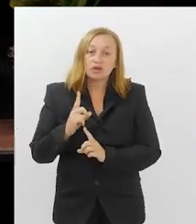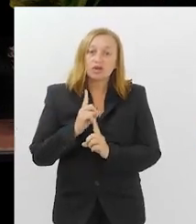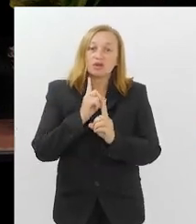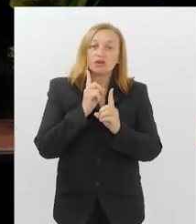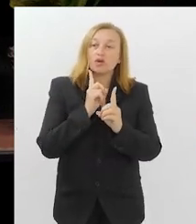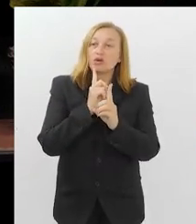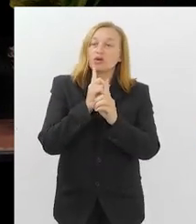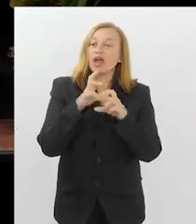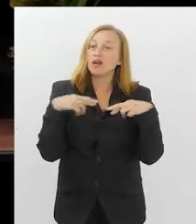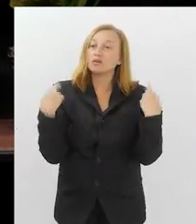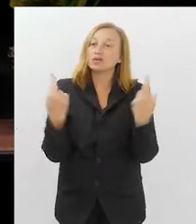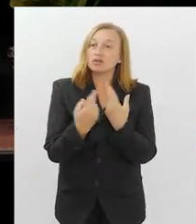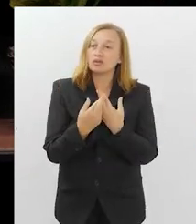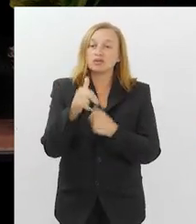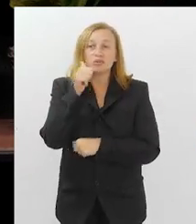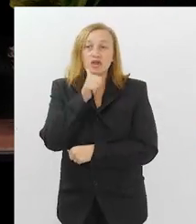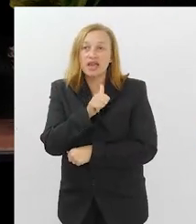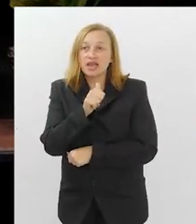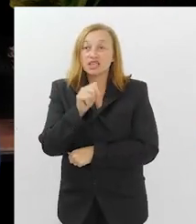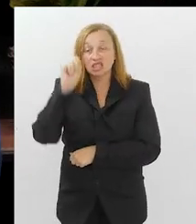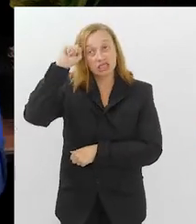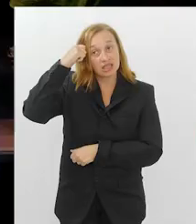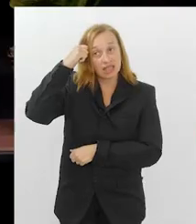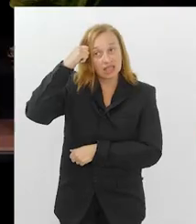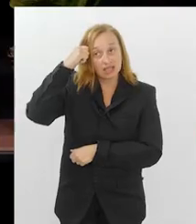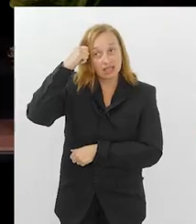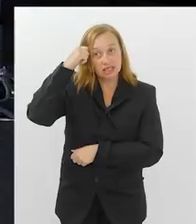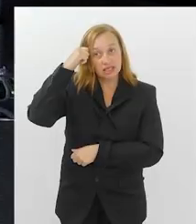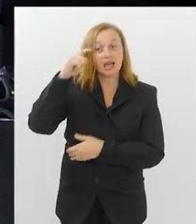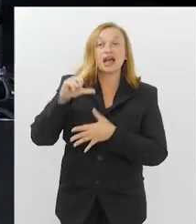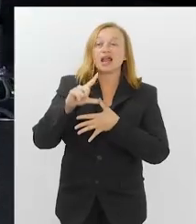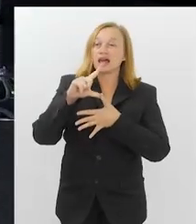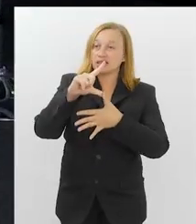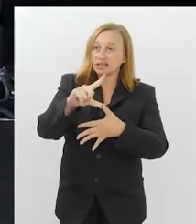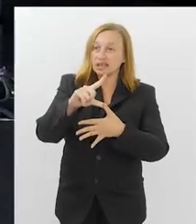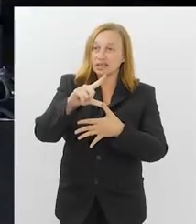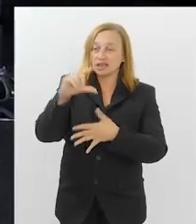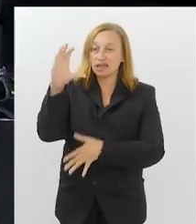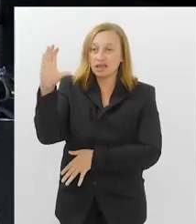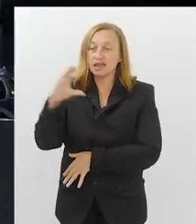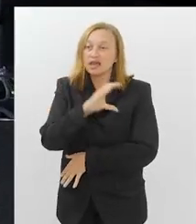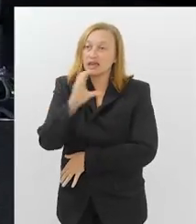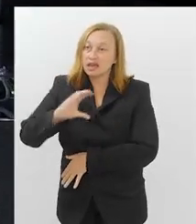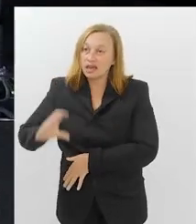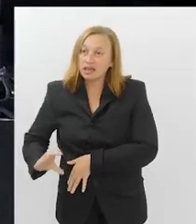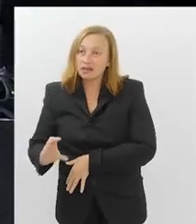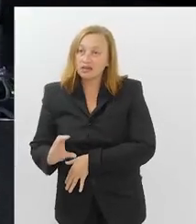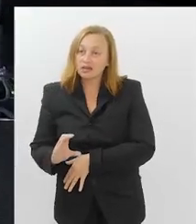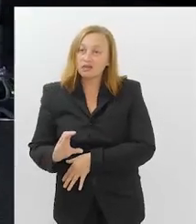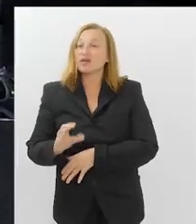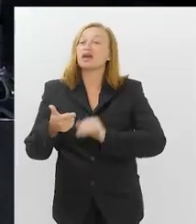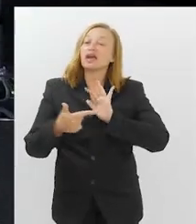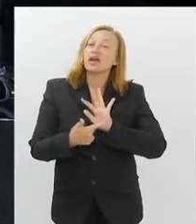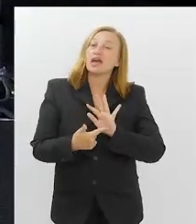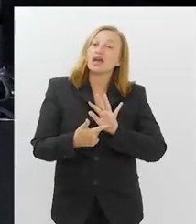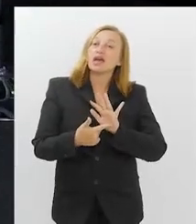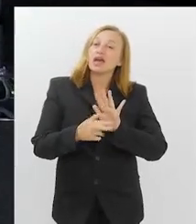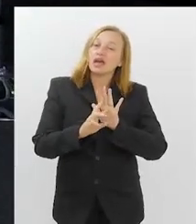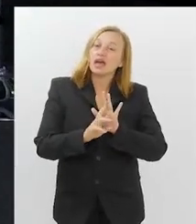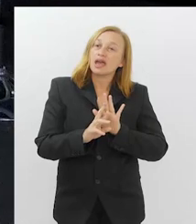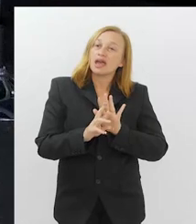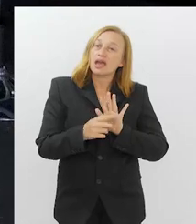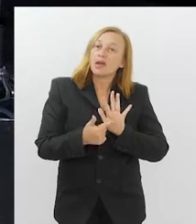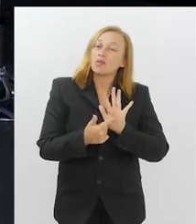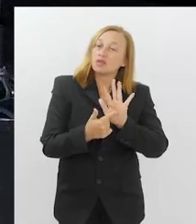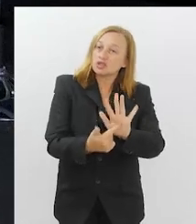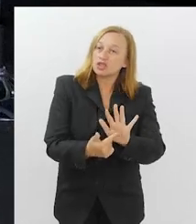de mulheres negras, latinos, caribenhas, né, que aconteceu em Santo Domingo. E depois isso foi apresentado à ONU, e a ONU então reconheceu essa